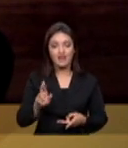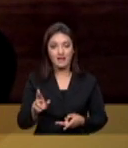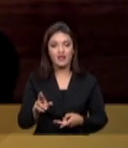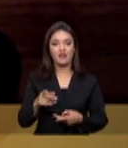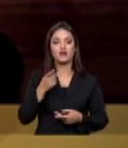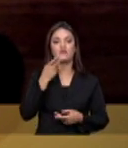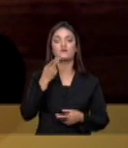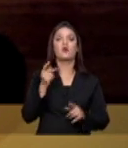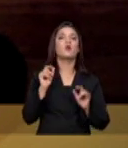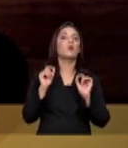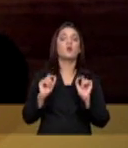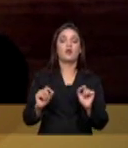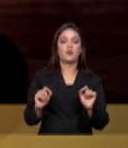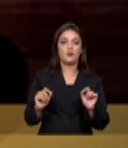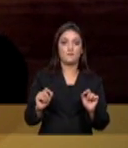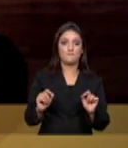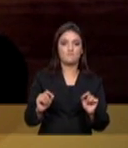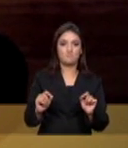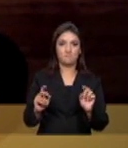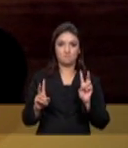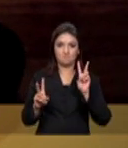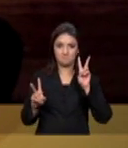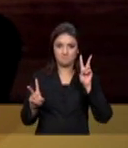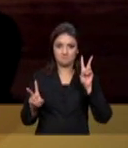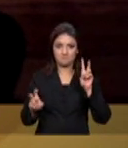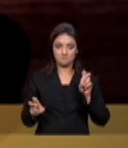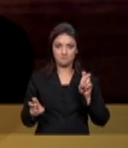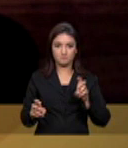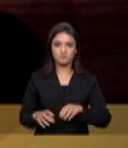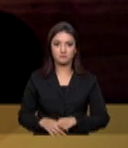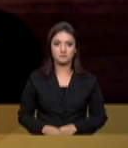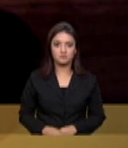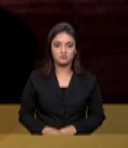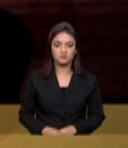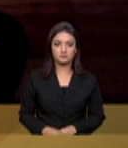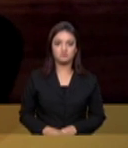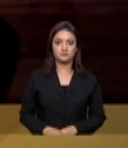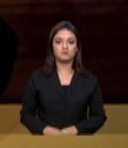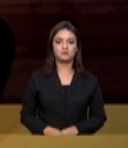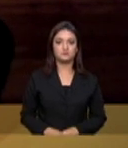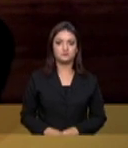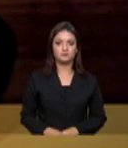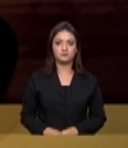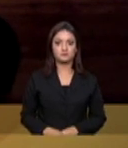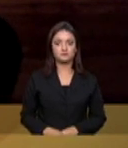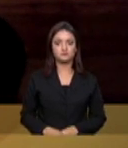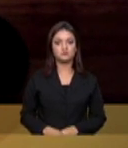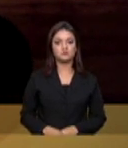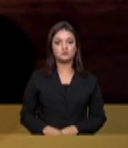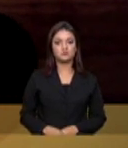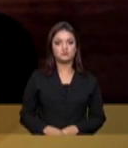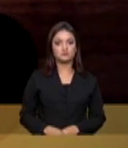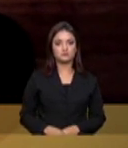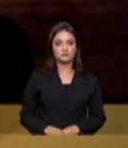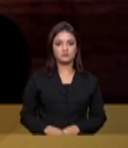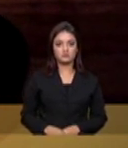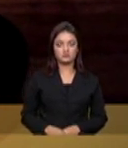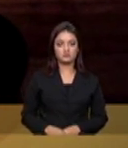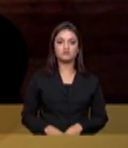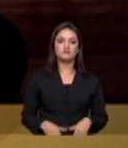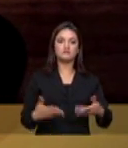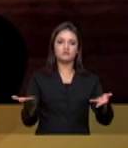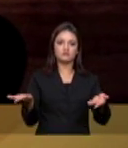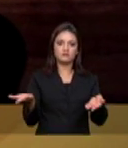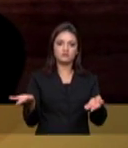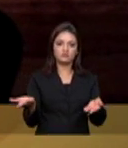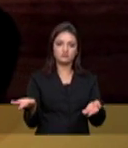em sua manifestação nos ao Eu uso o aresto proferido